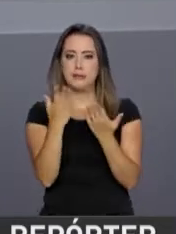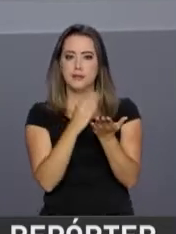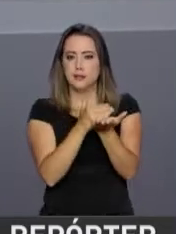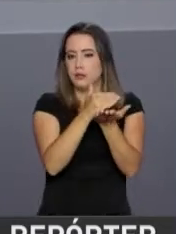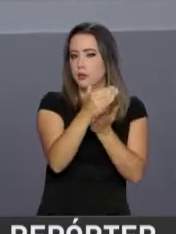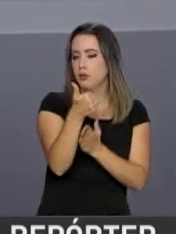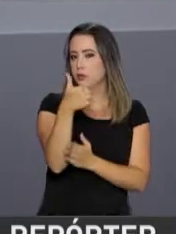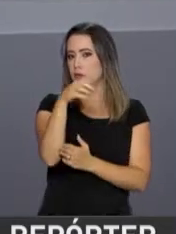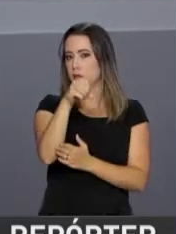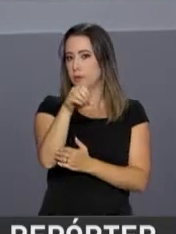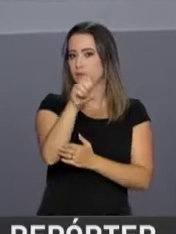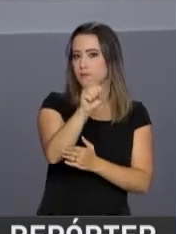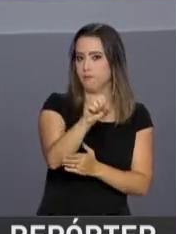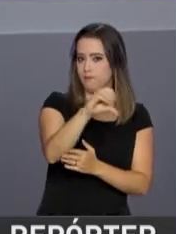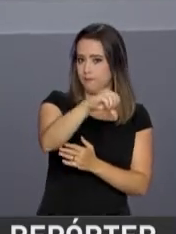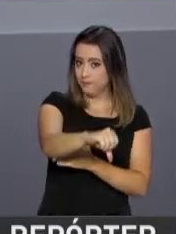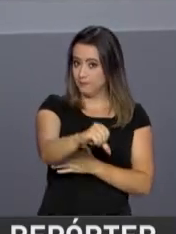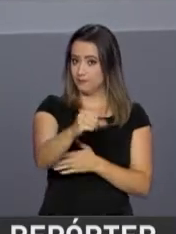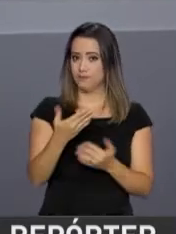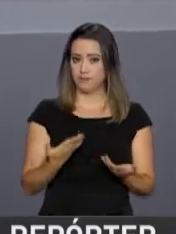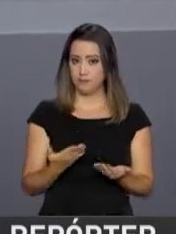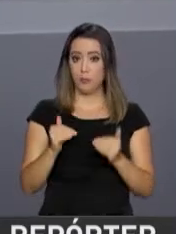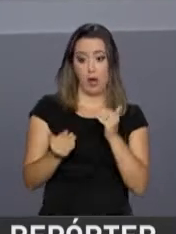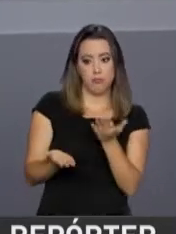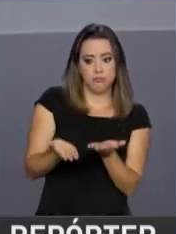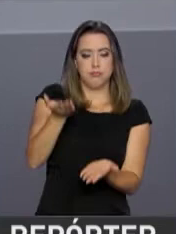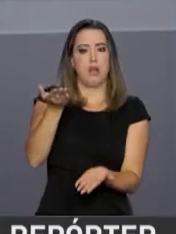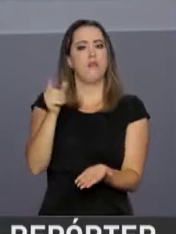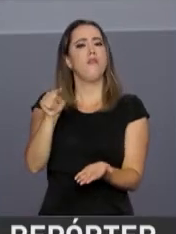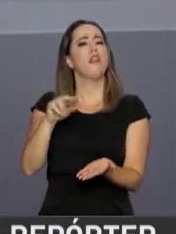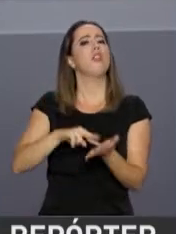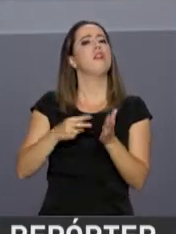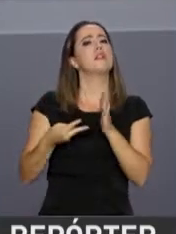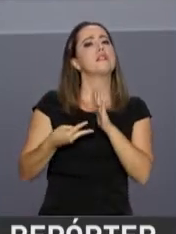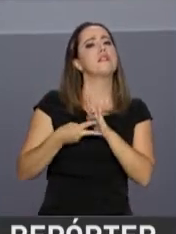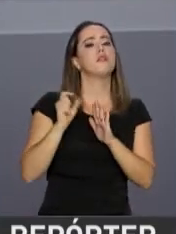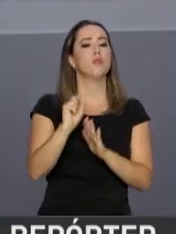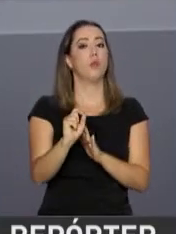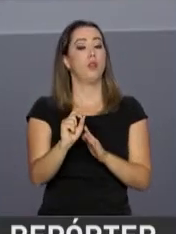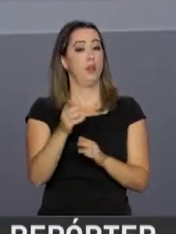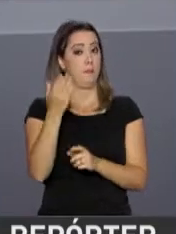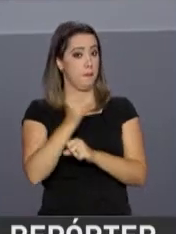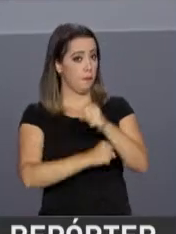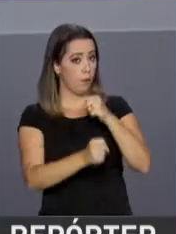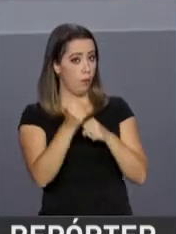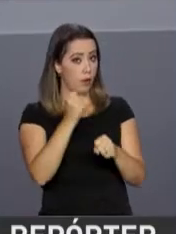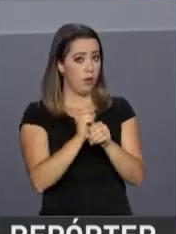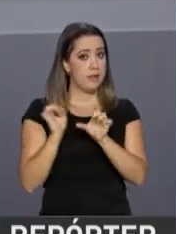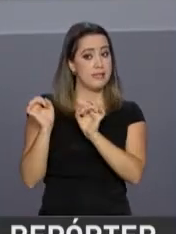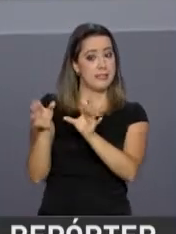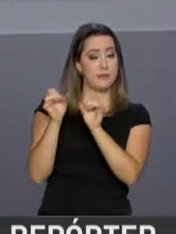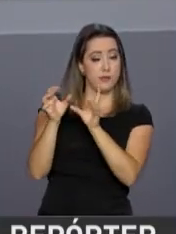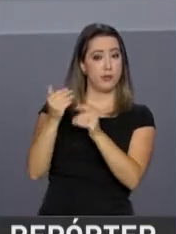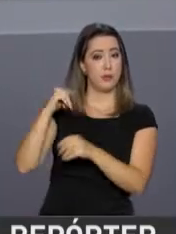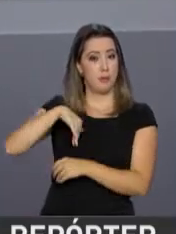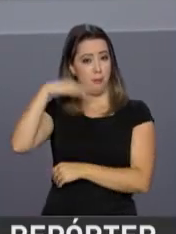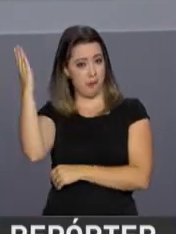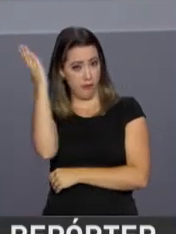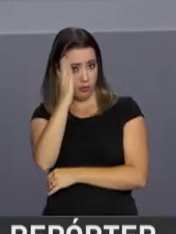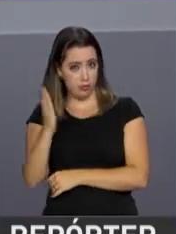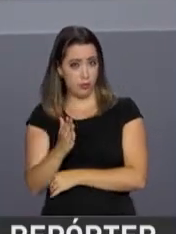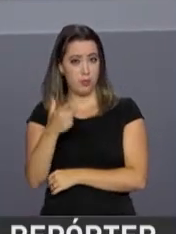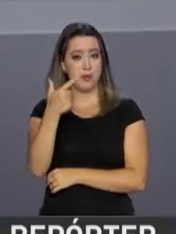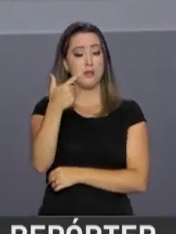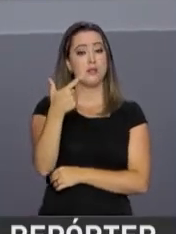em 1989 o superávit significa que em 2017 as exportações que foram de